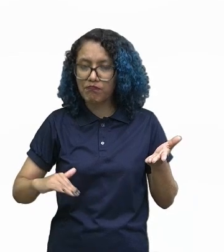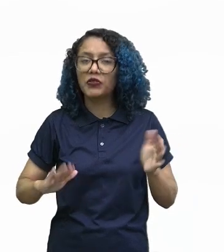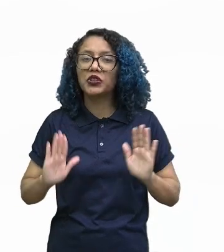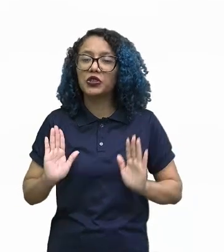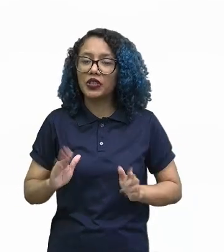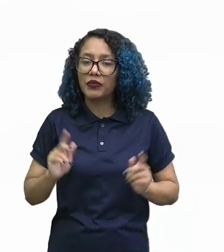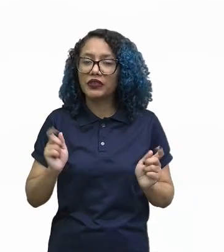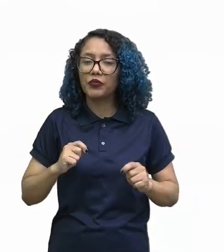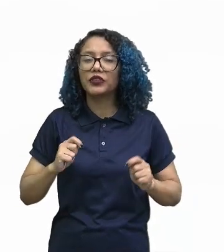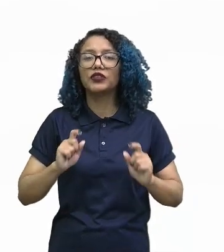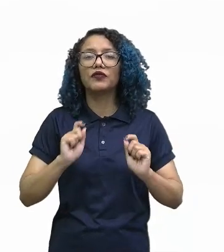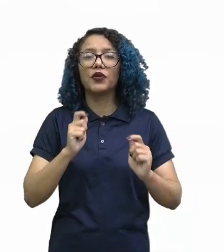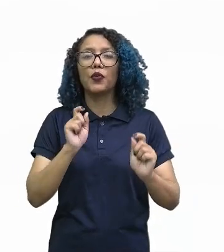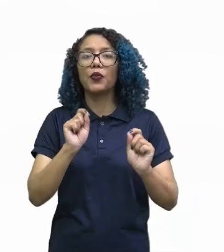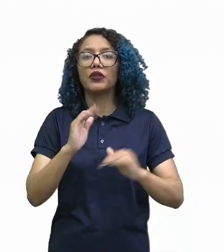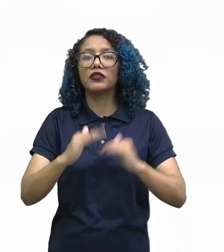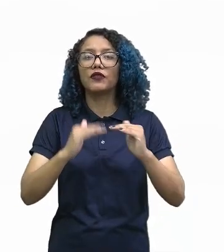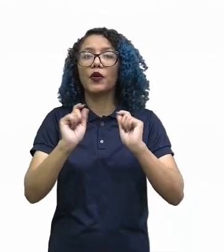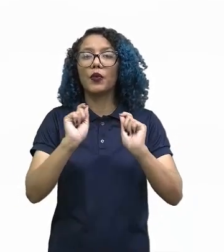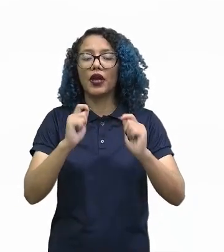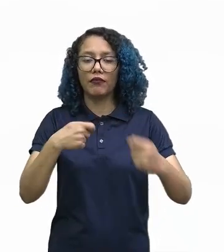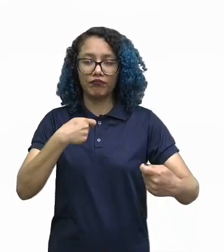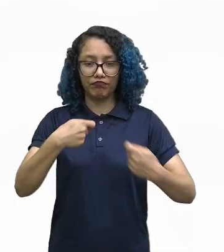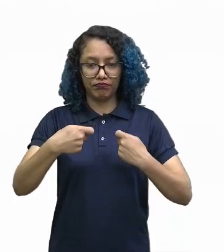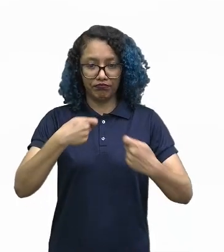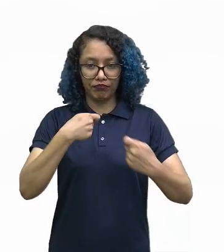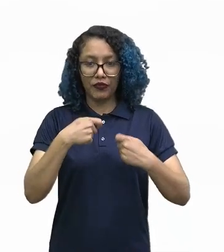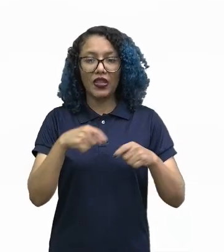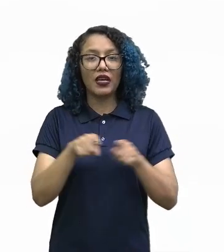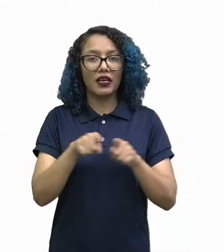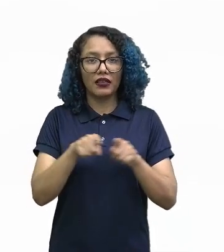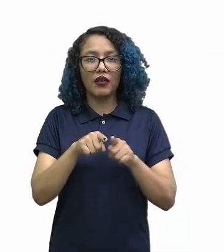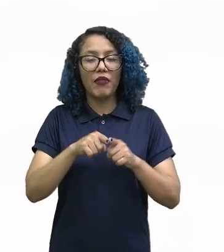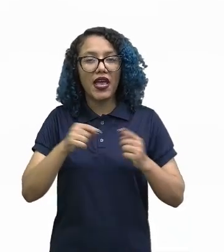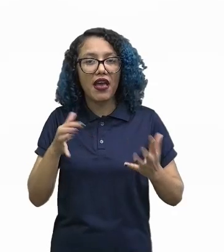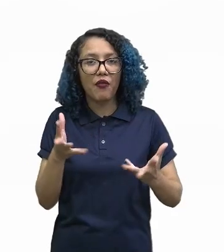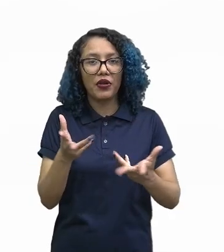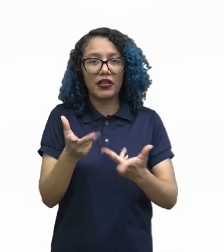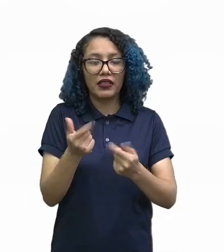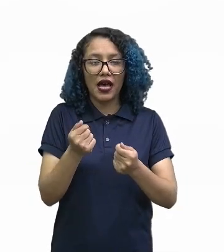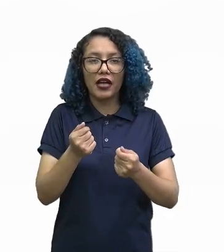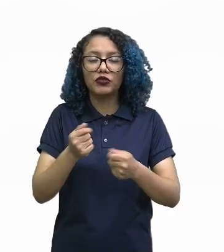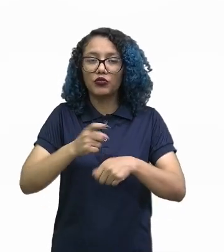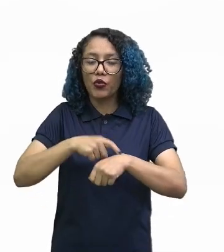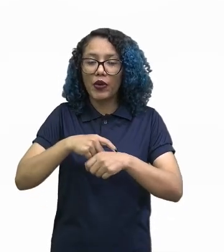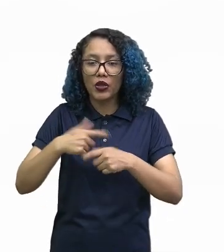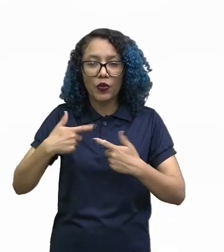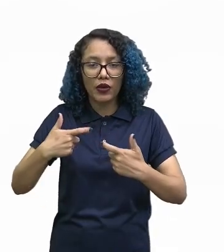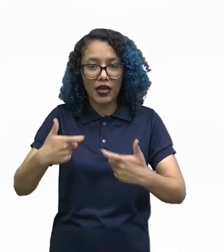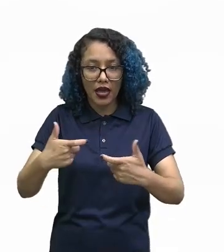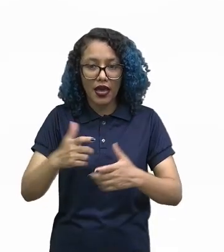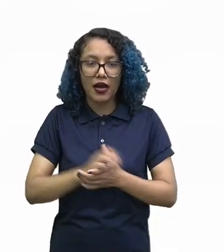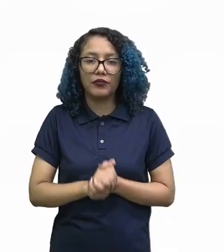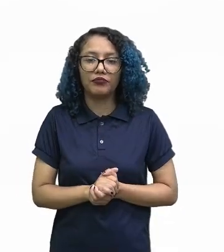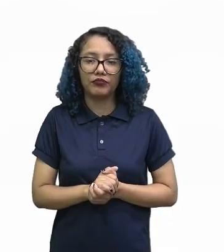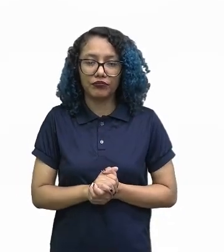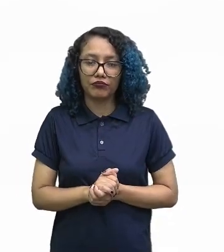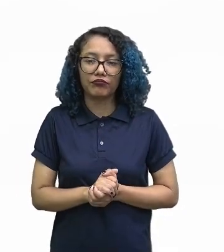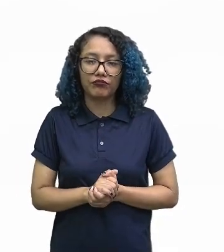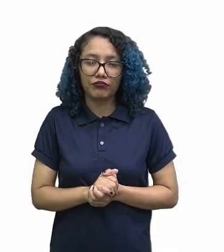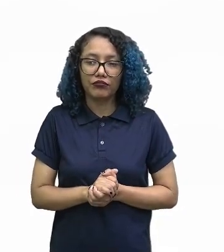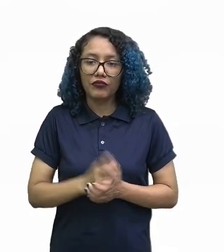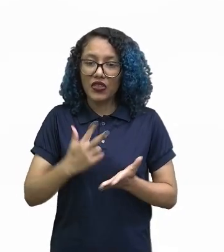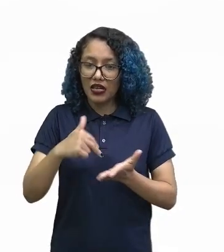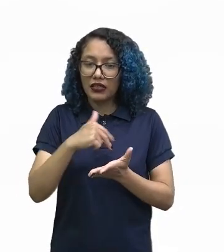o autocontrole e o desembaraço na arte da guerra. Danças com armas faziam parte da educação dos jovens